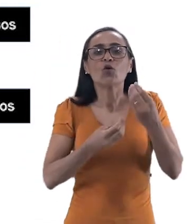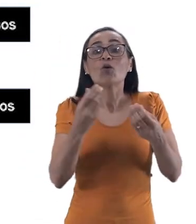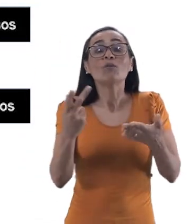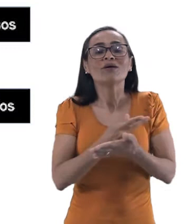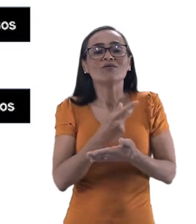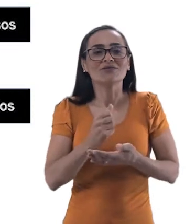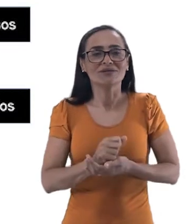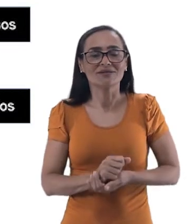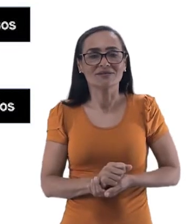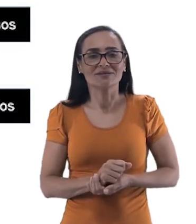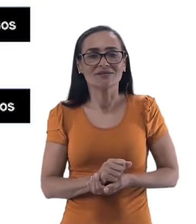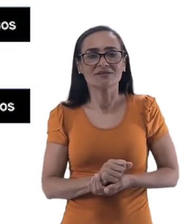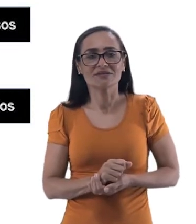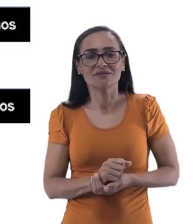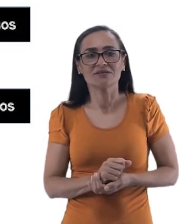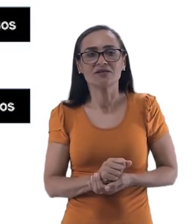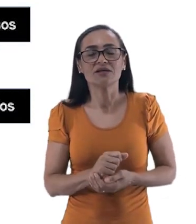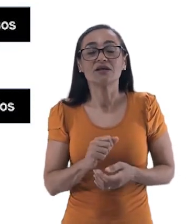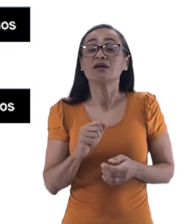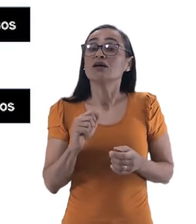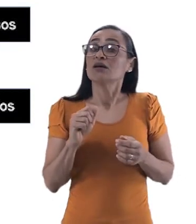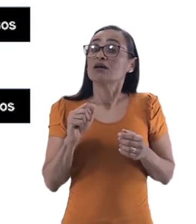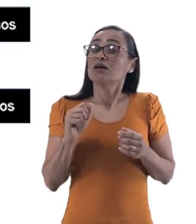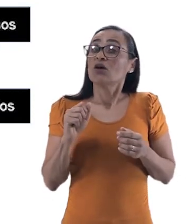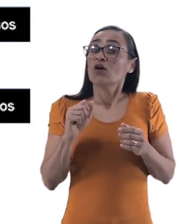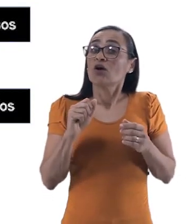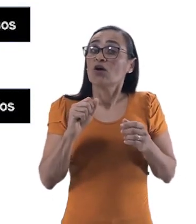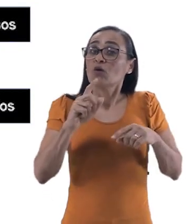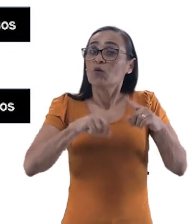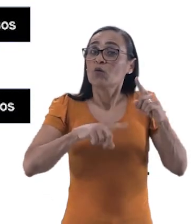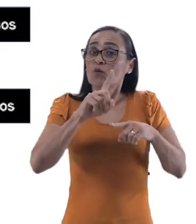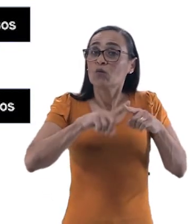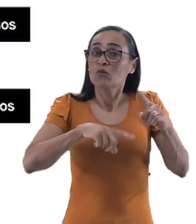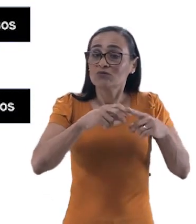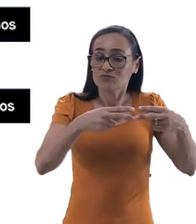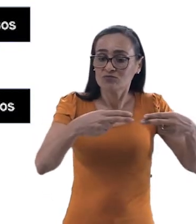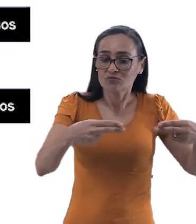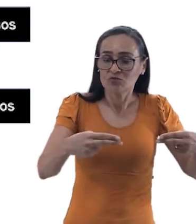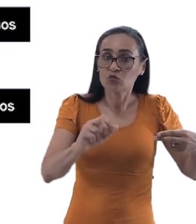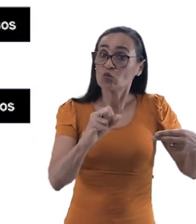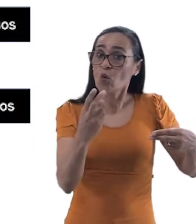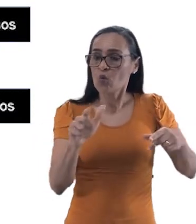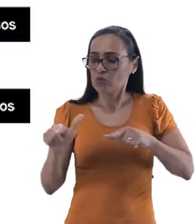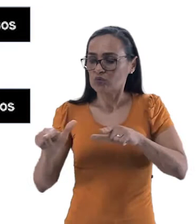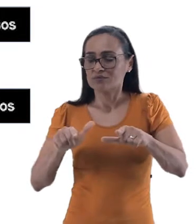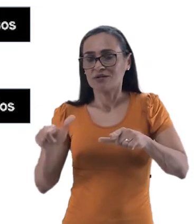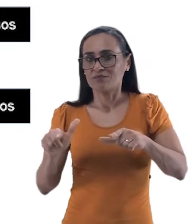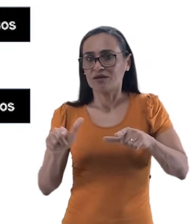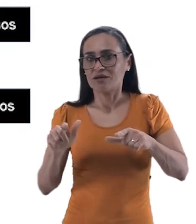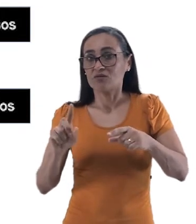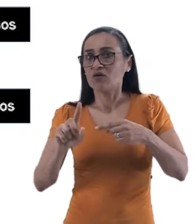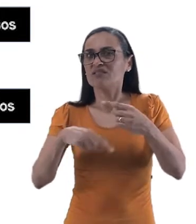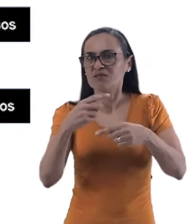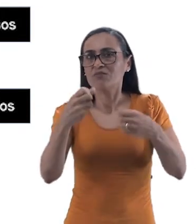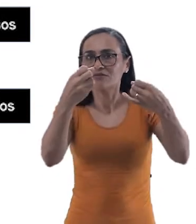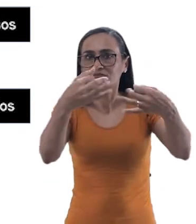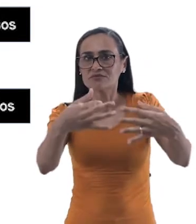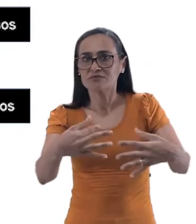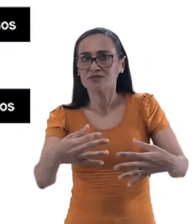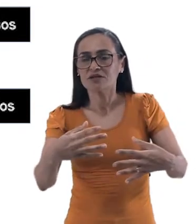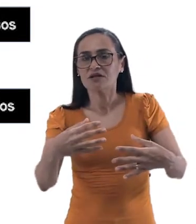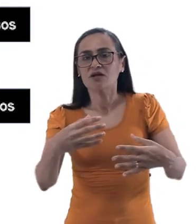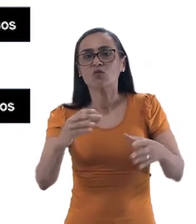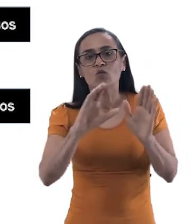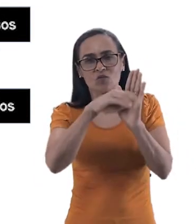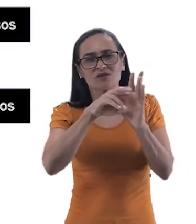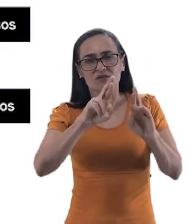de funcionamento está em que os produtos ou serviços, e daqui a pouco nós vamos dar um